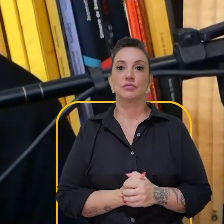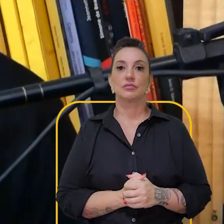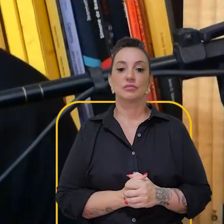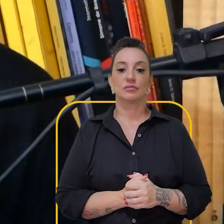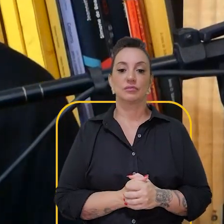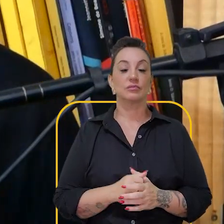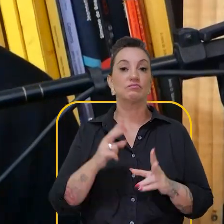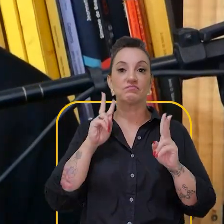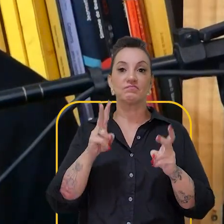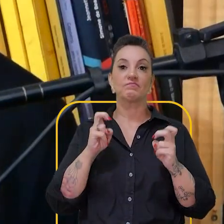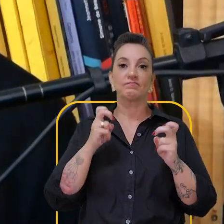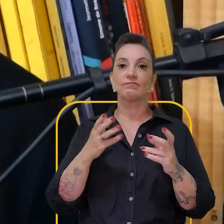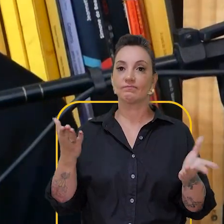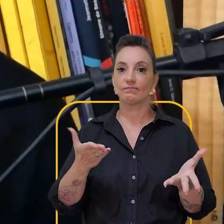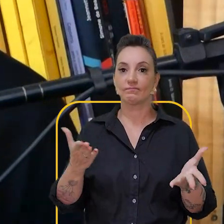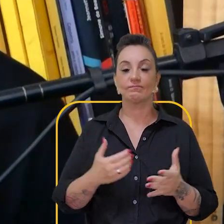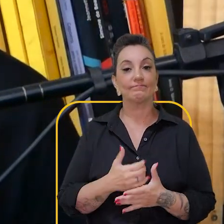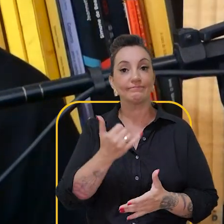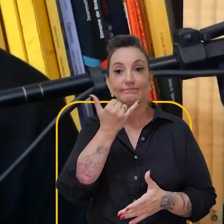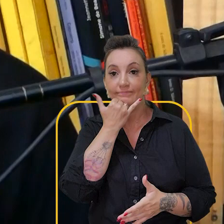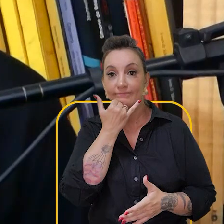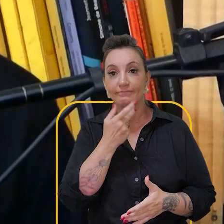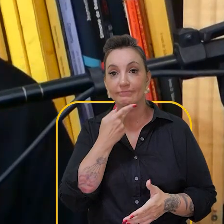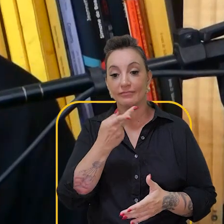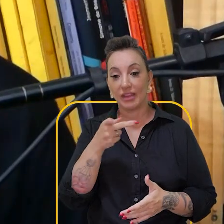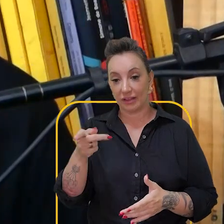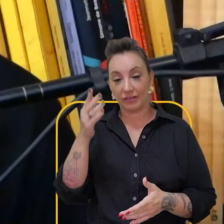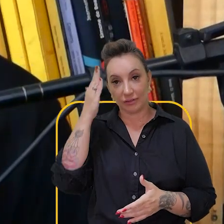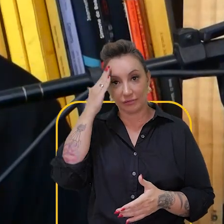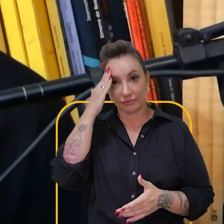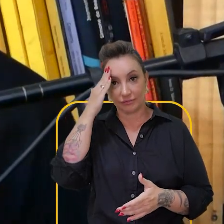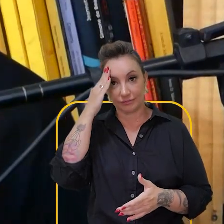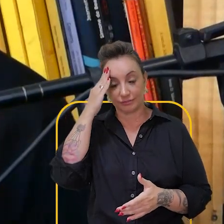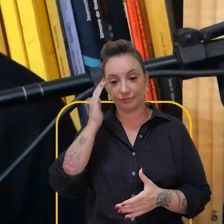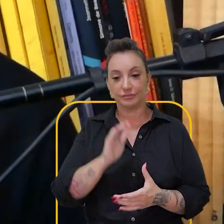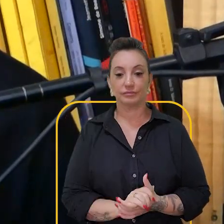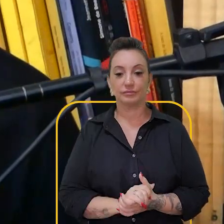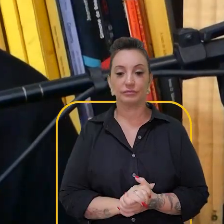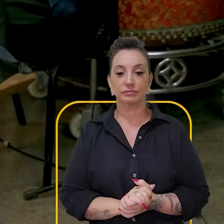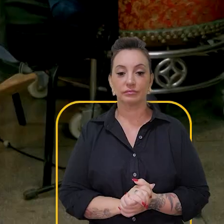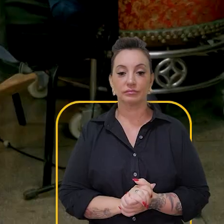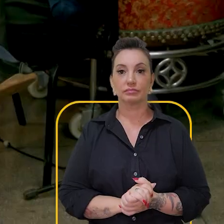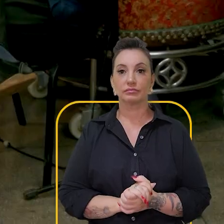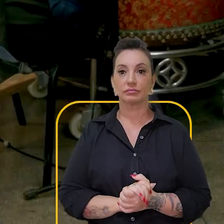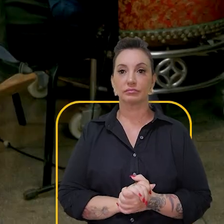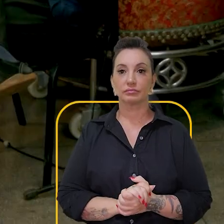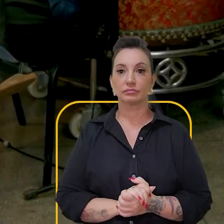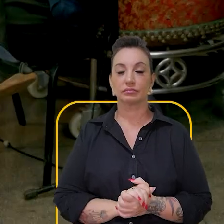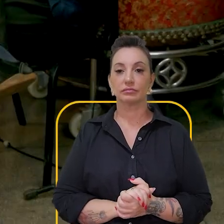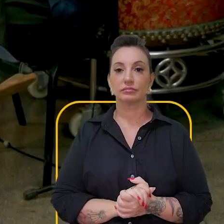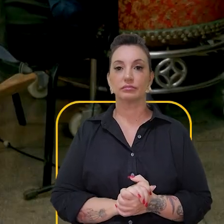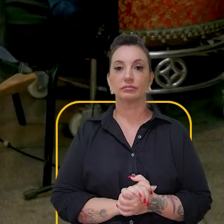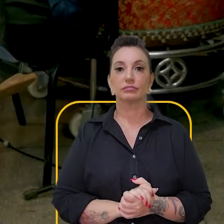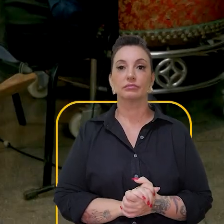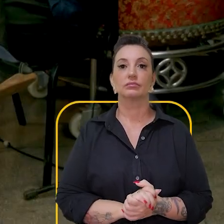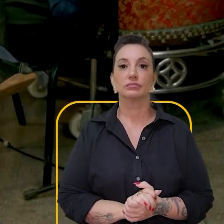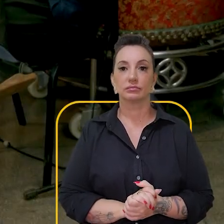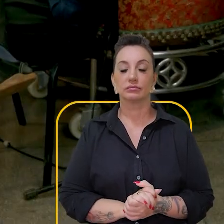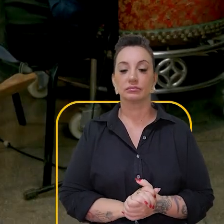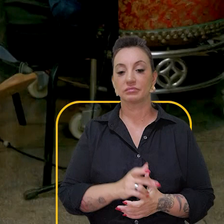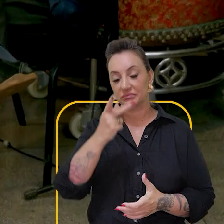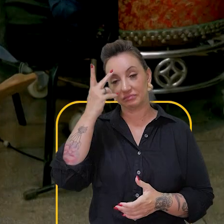de luta aí o pessoal pode falar para mim não Durban você tá errado tá então me diz quantos títulos